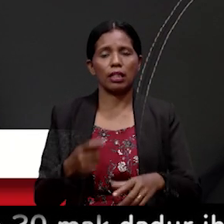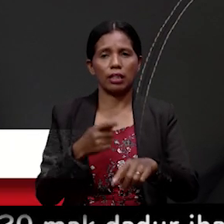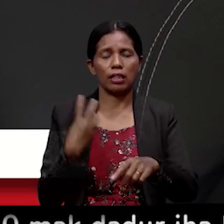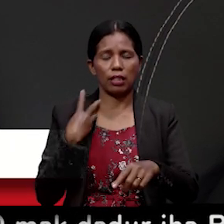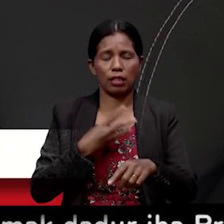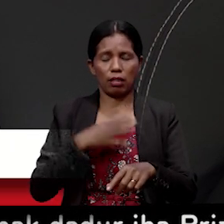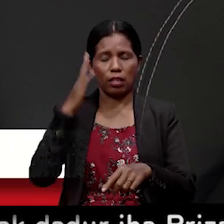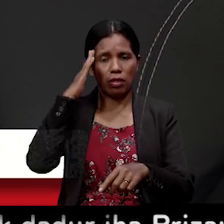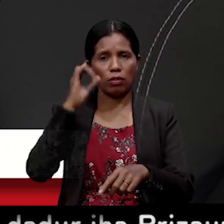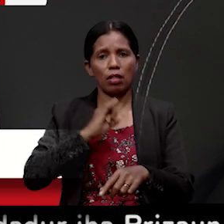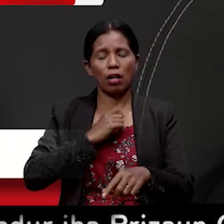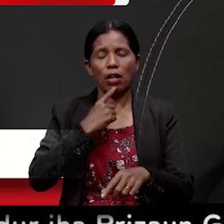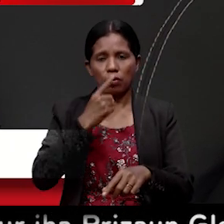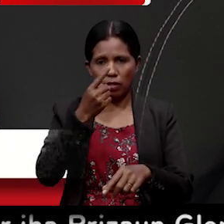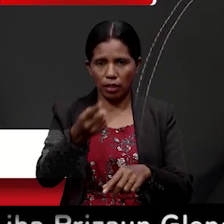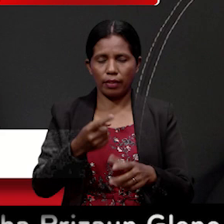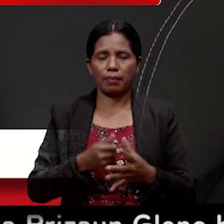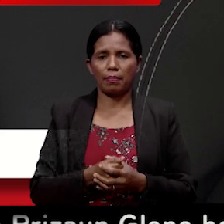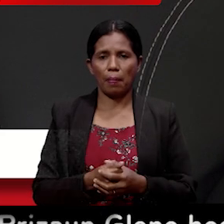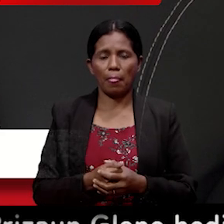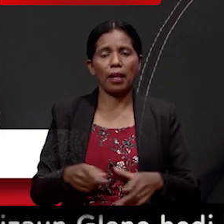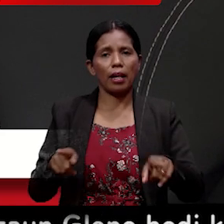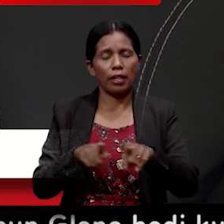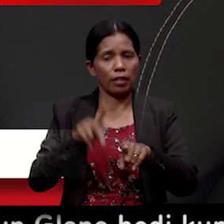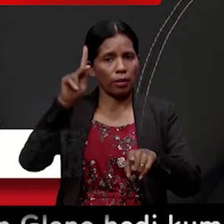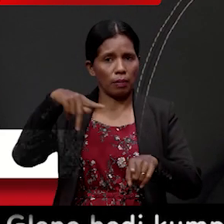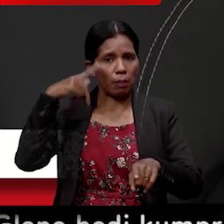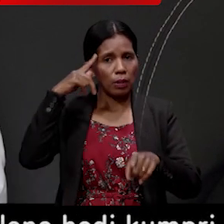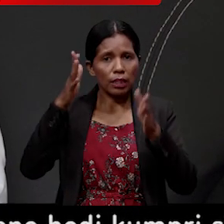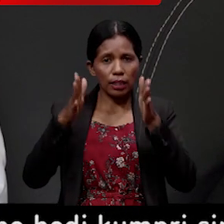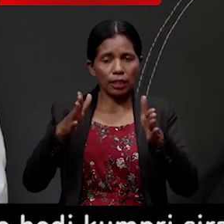o que eu tenho, nessa política sem a Artenia.